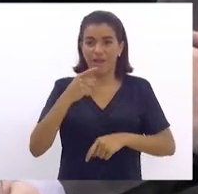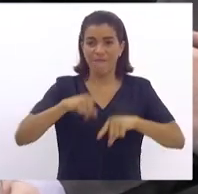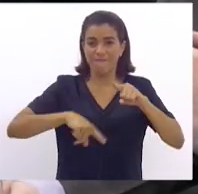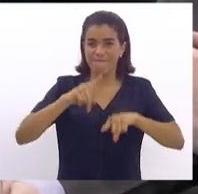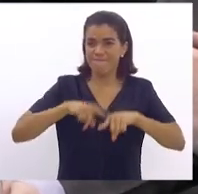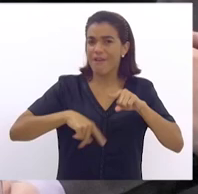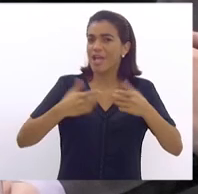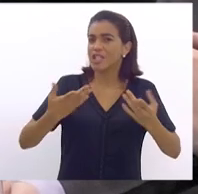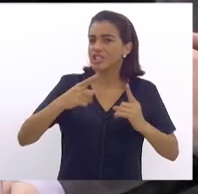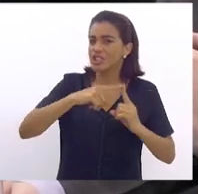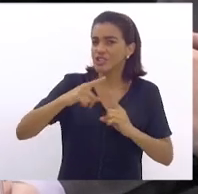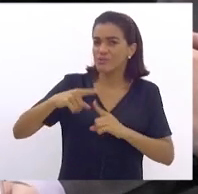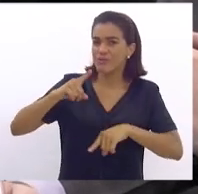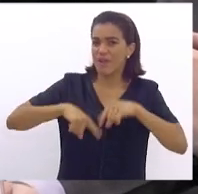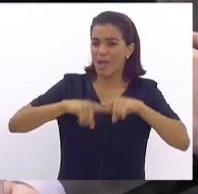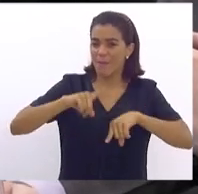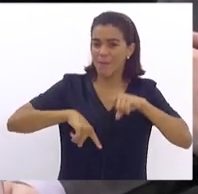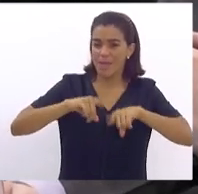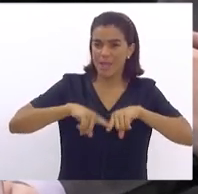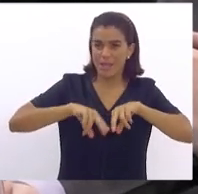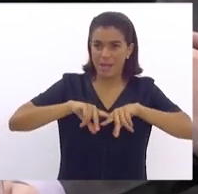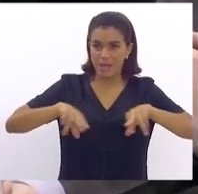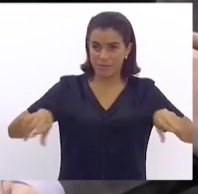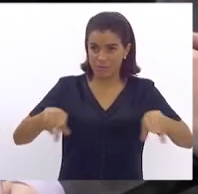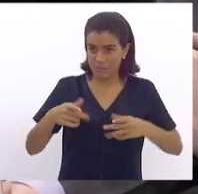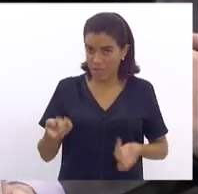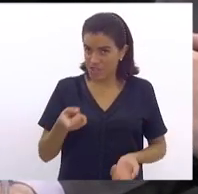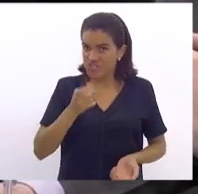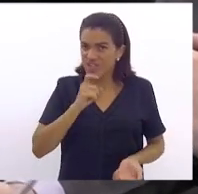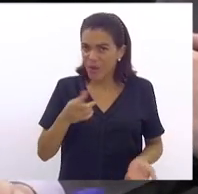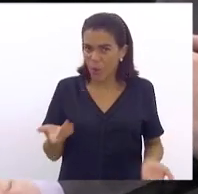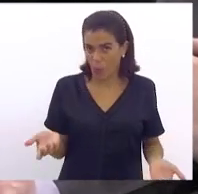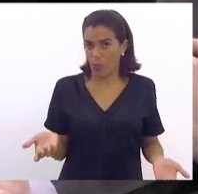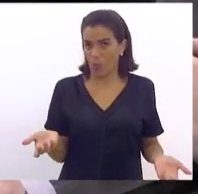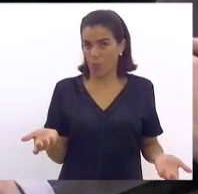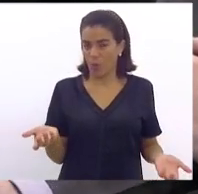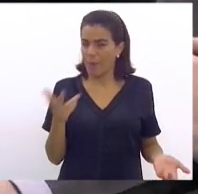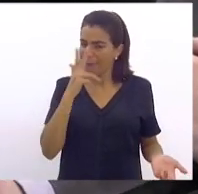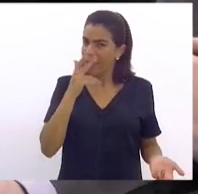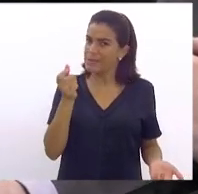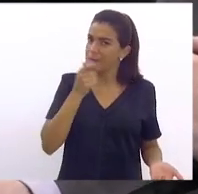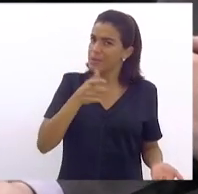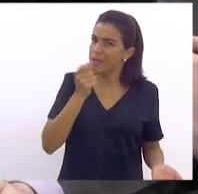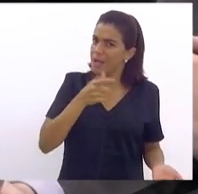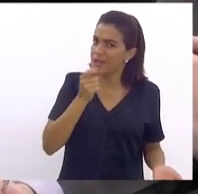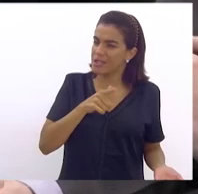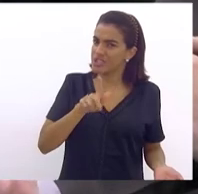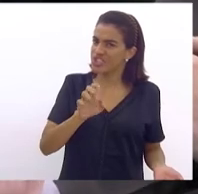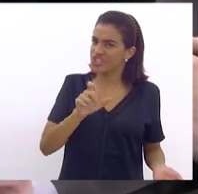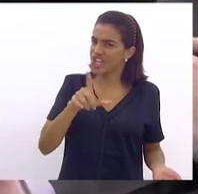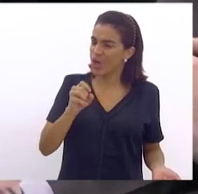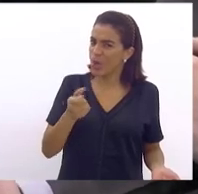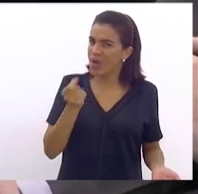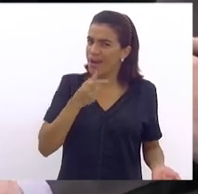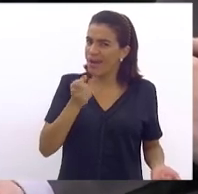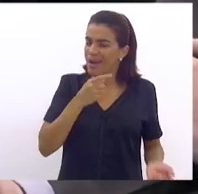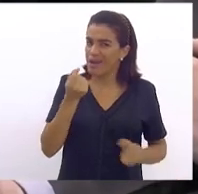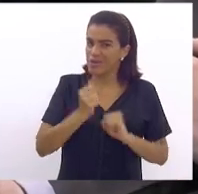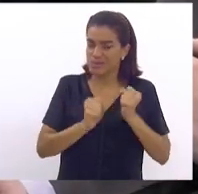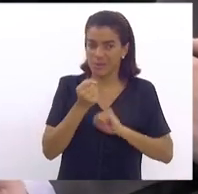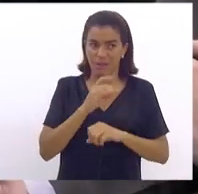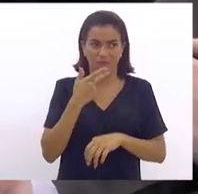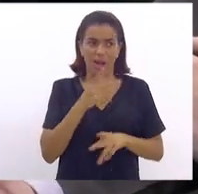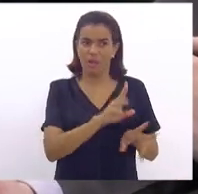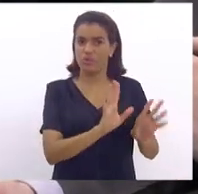pergunto, que tipo de ferramentas? É, gelo. Parece até uma comédia colocar gelo industrializado. Mas nós não